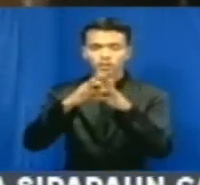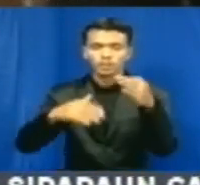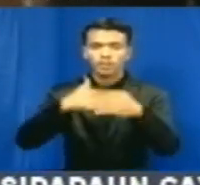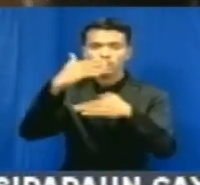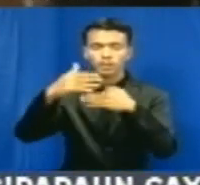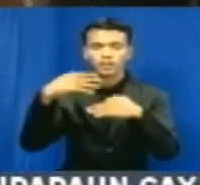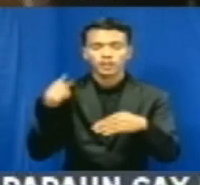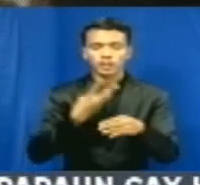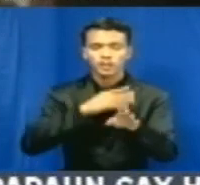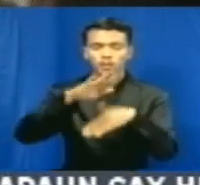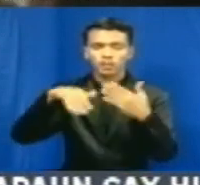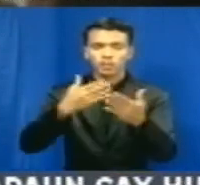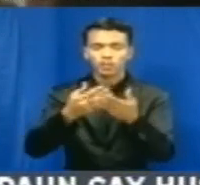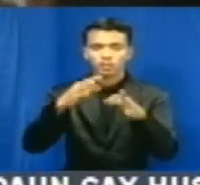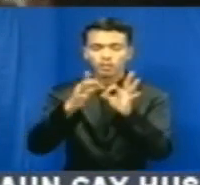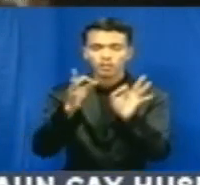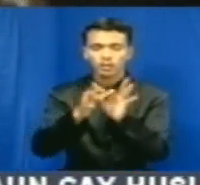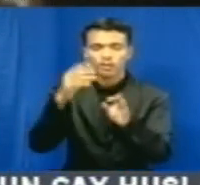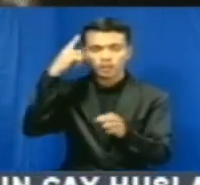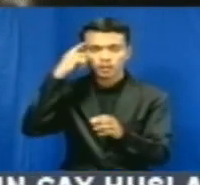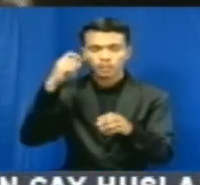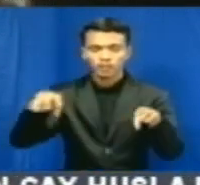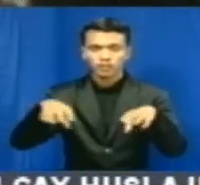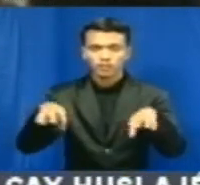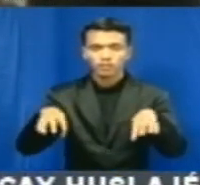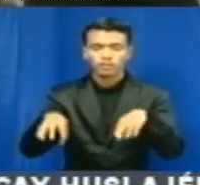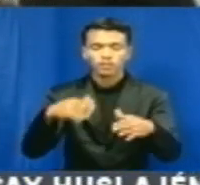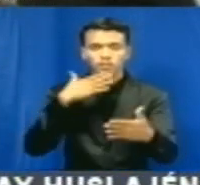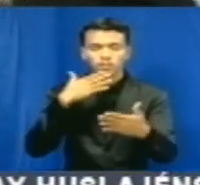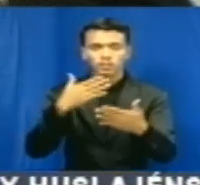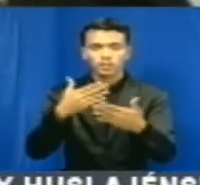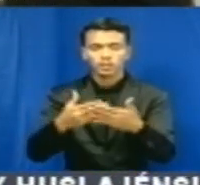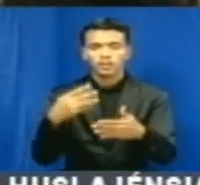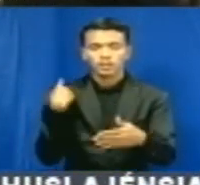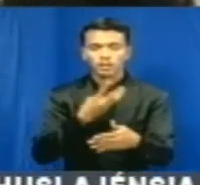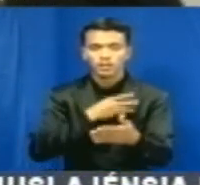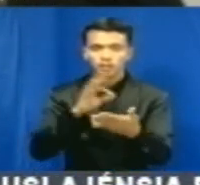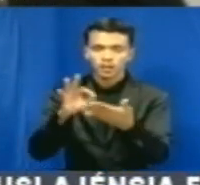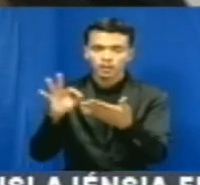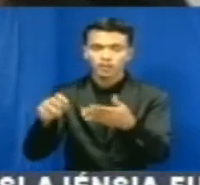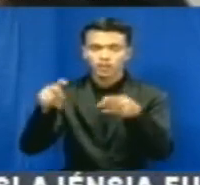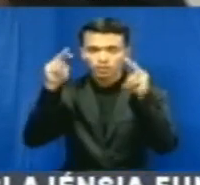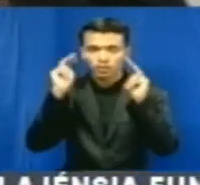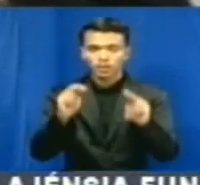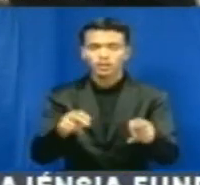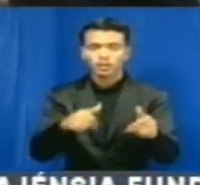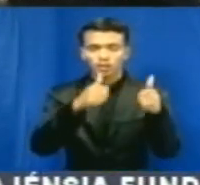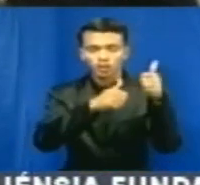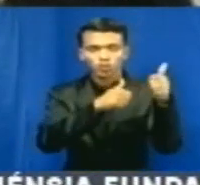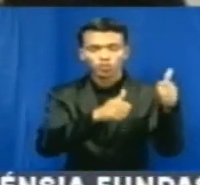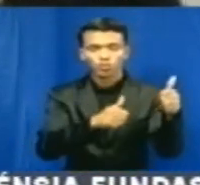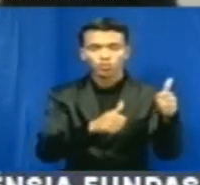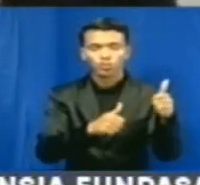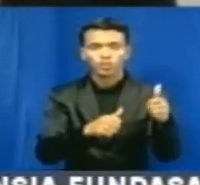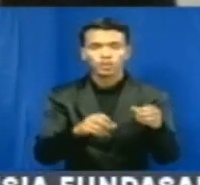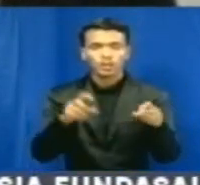hadia. Também ainda não é obra científica, e está a querer que você tem que fazer a norma,